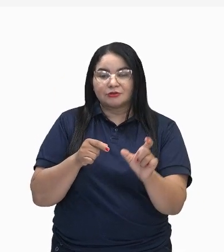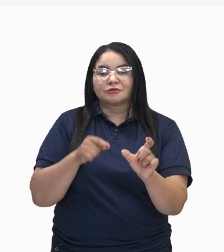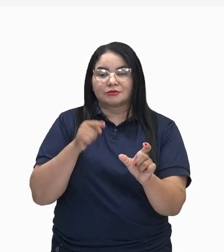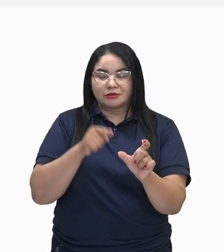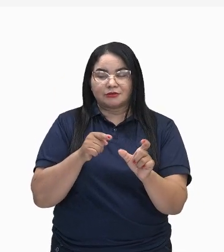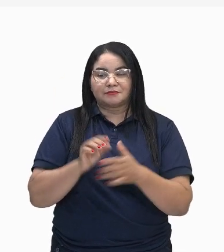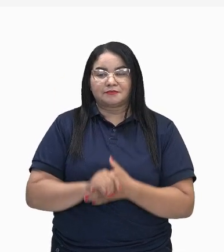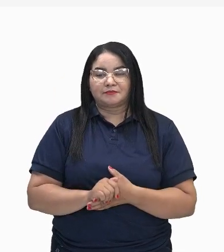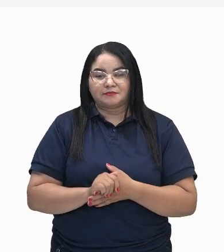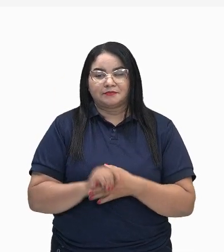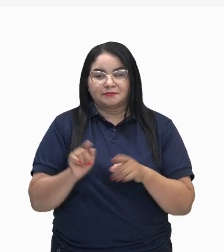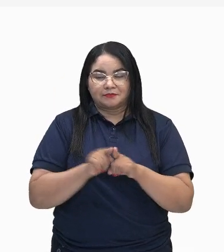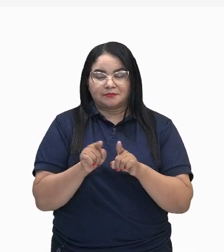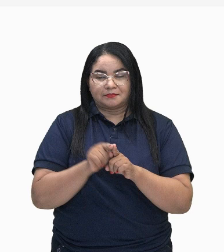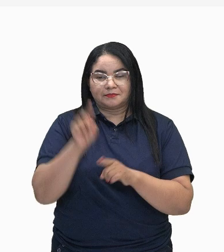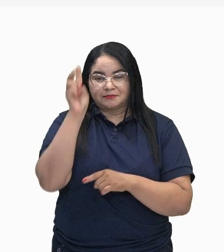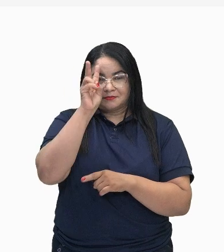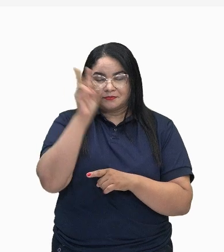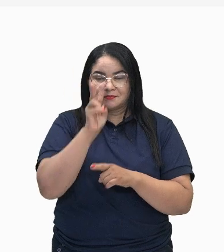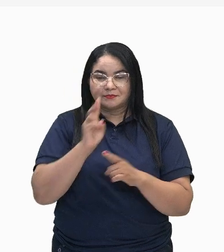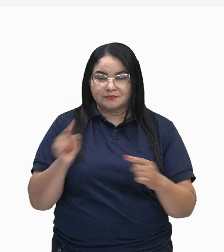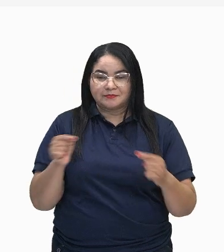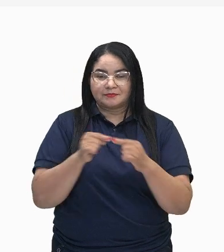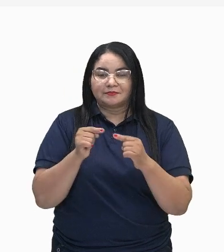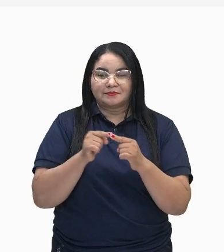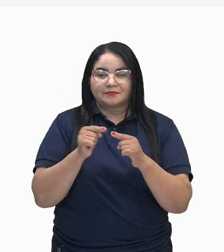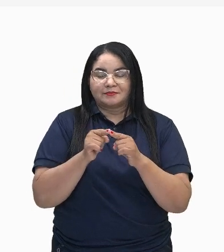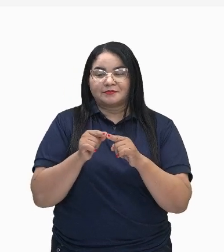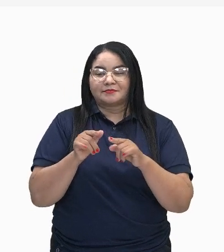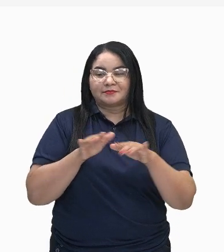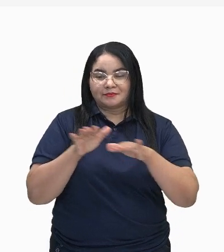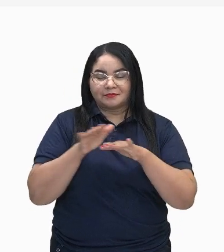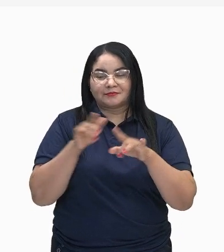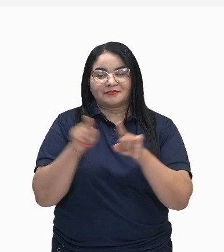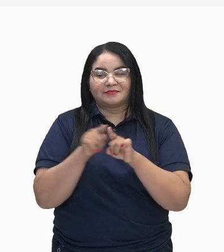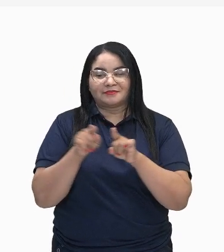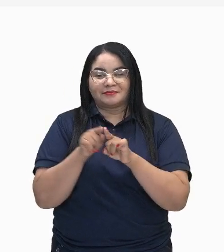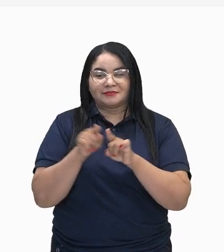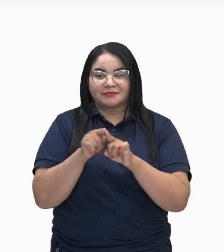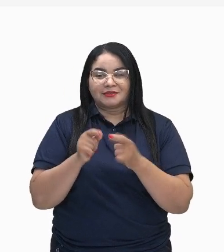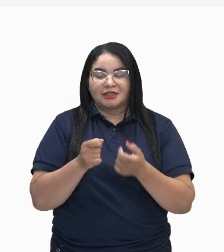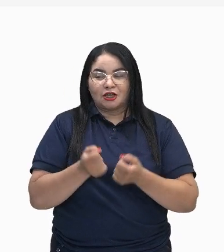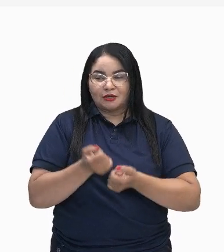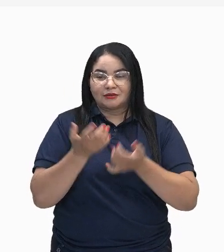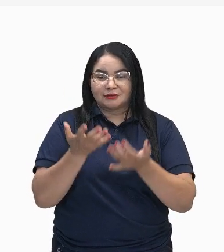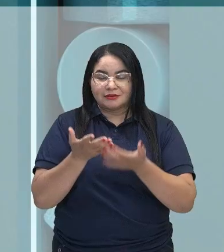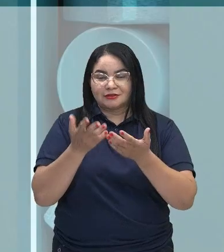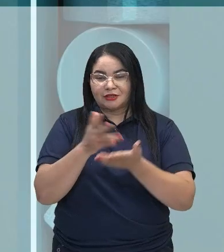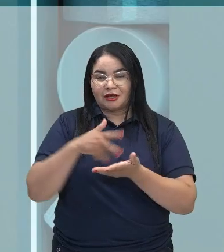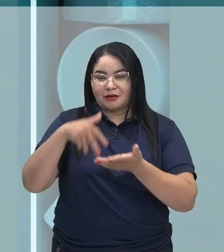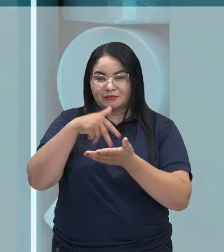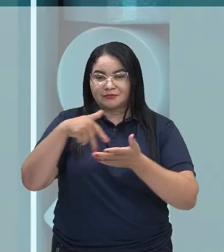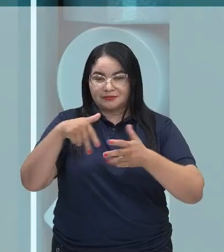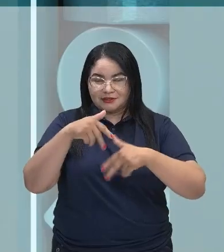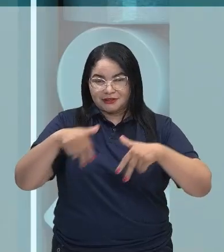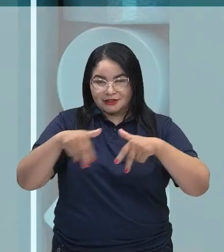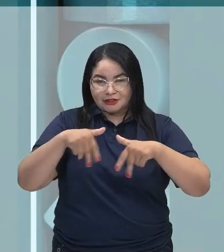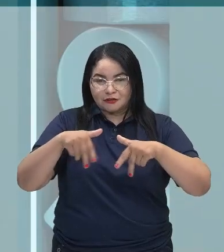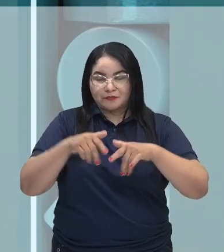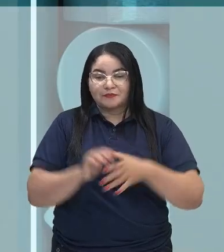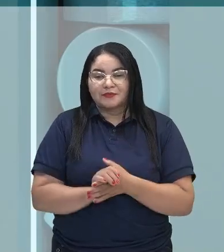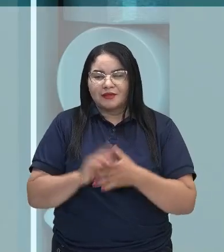complemente a performance do dançarino e a mensagem da apresentação. Então, cada dança,